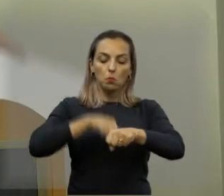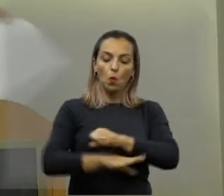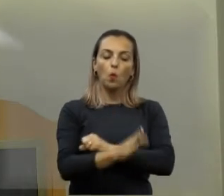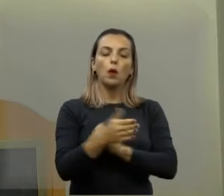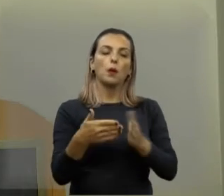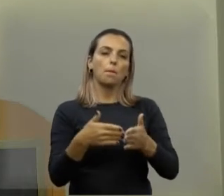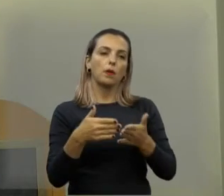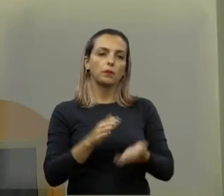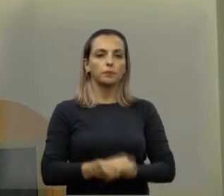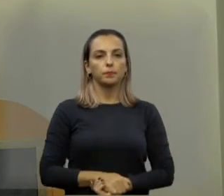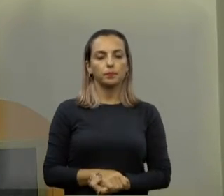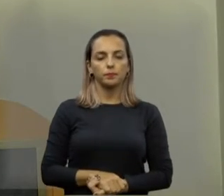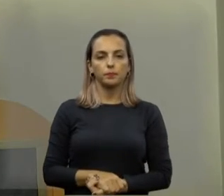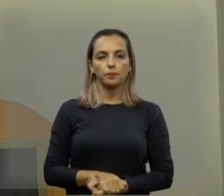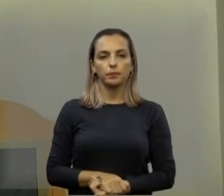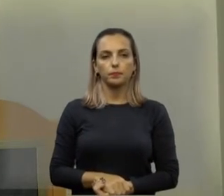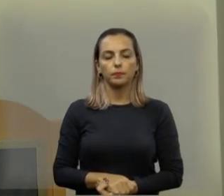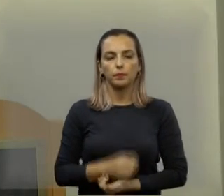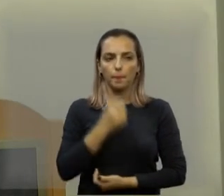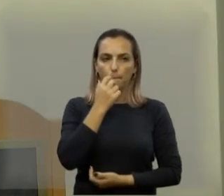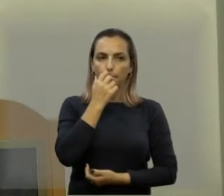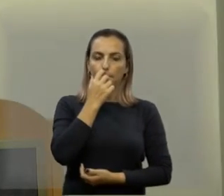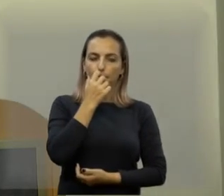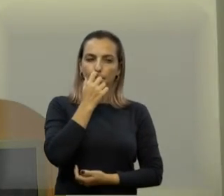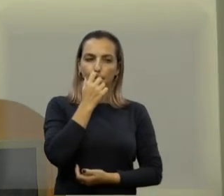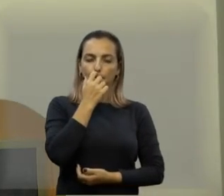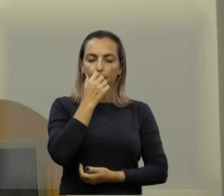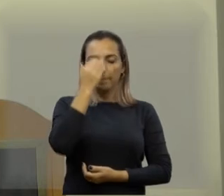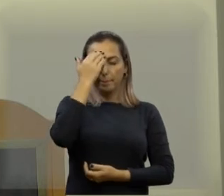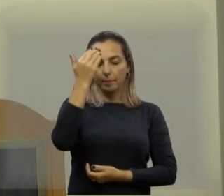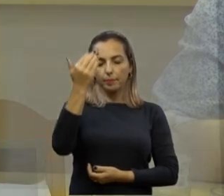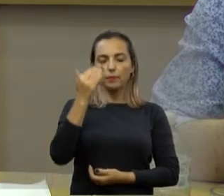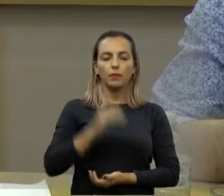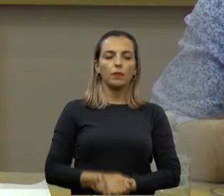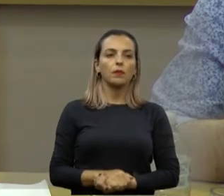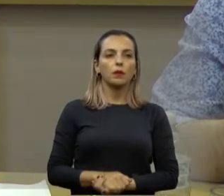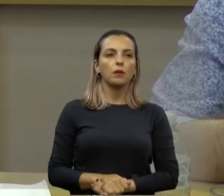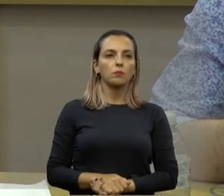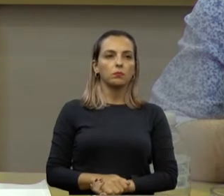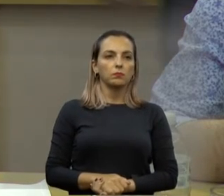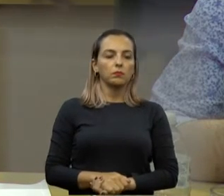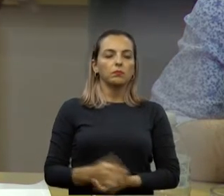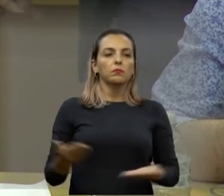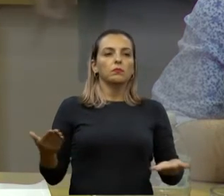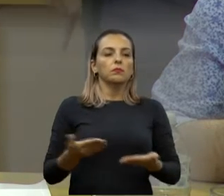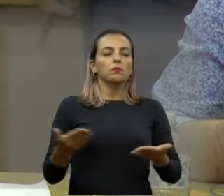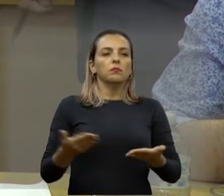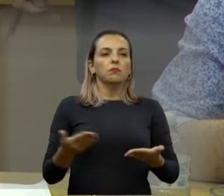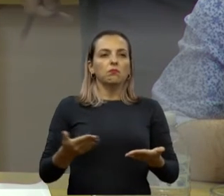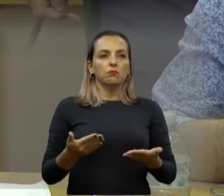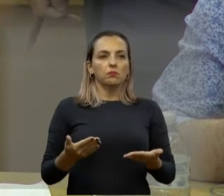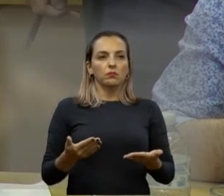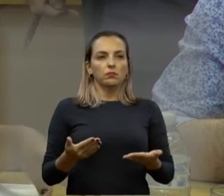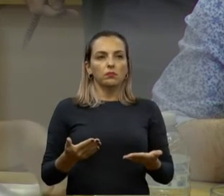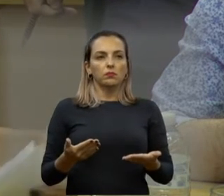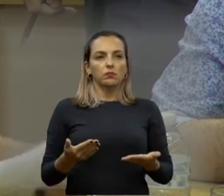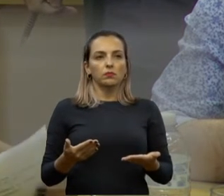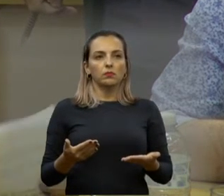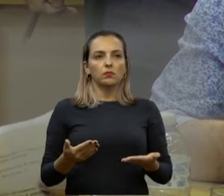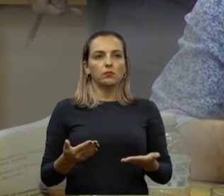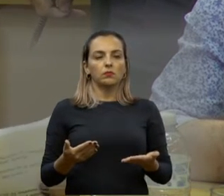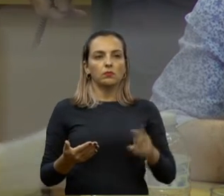tempo quem será reservado o senhor presidente Obrigado pelas contribuições vamos chamar agora